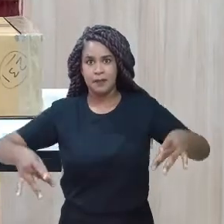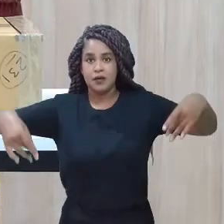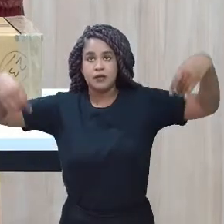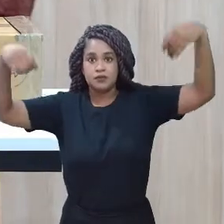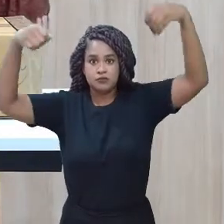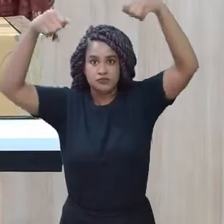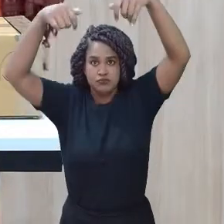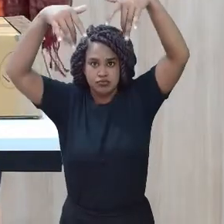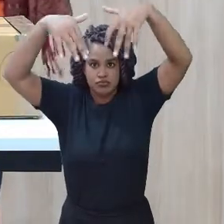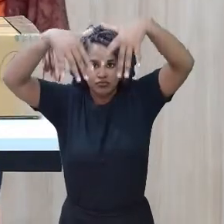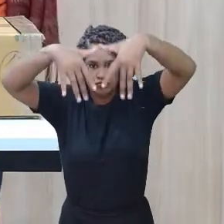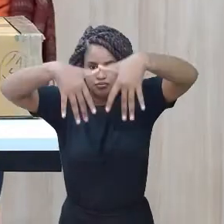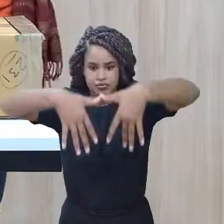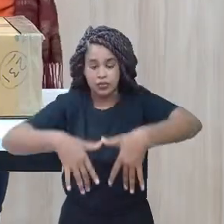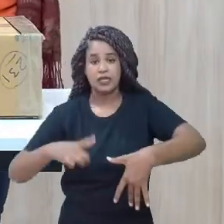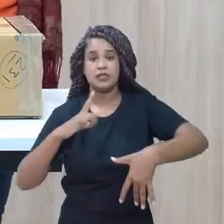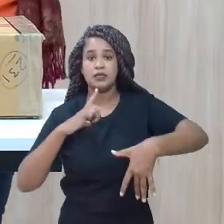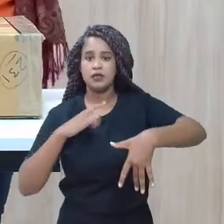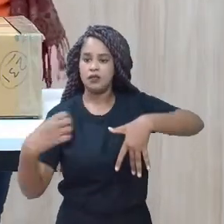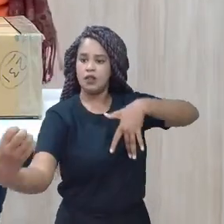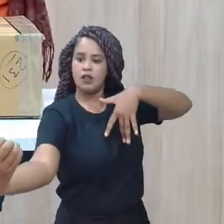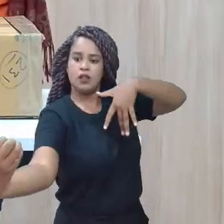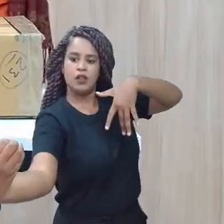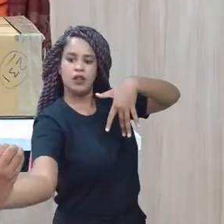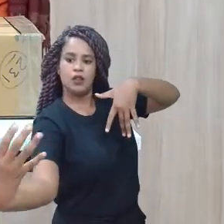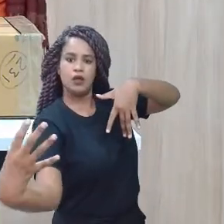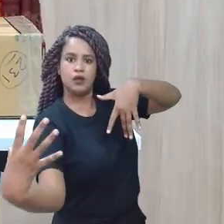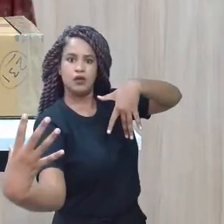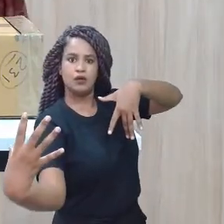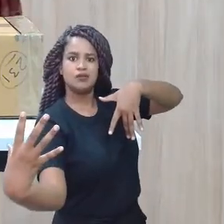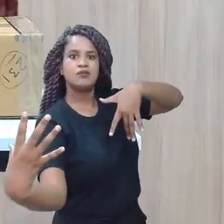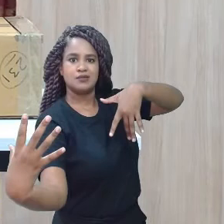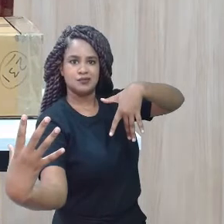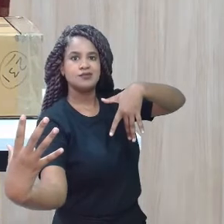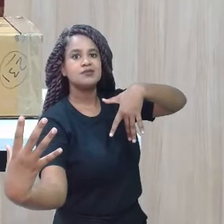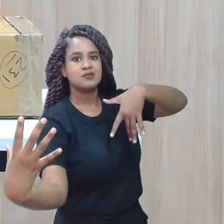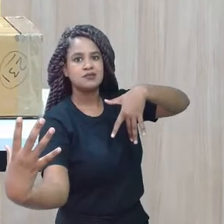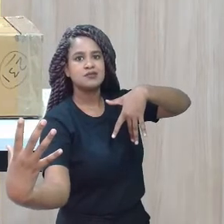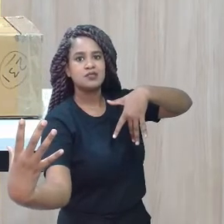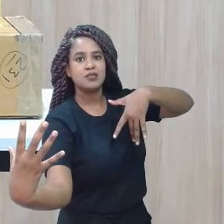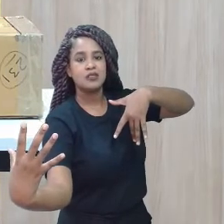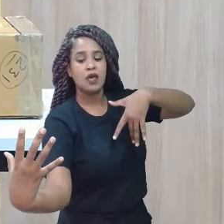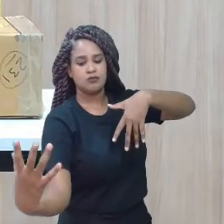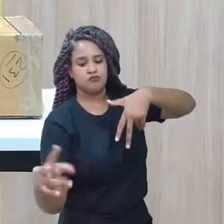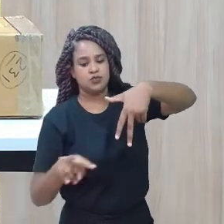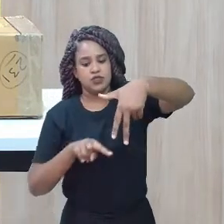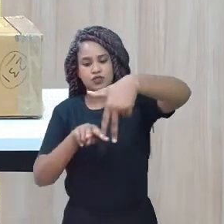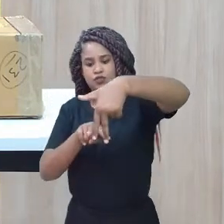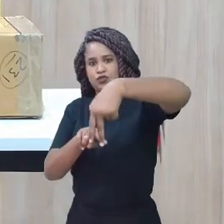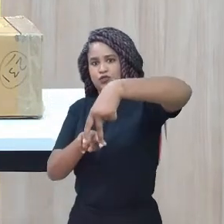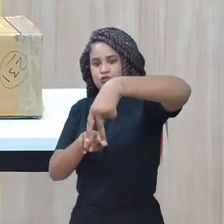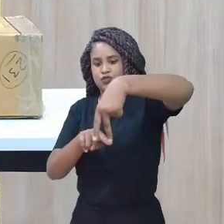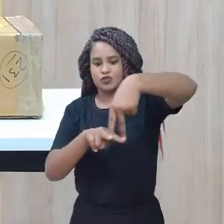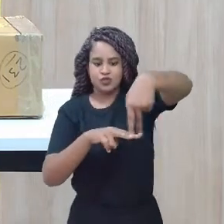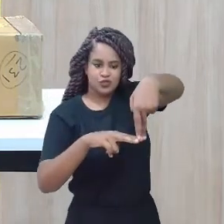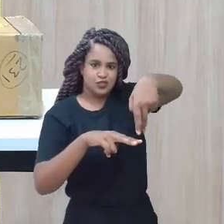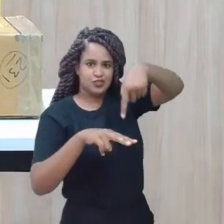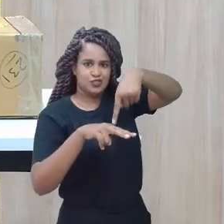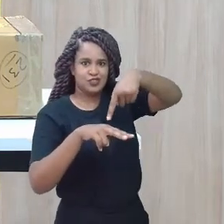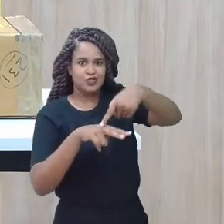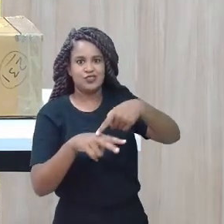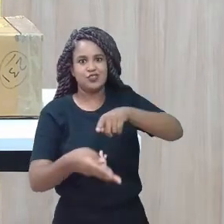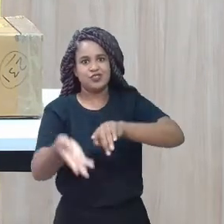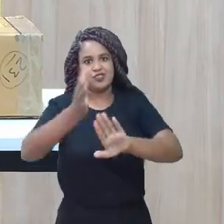não é? E tem a iluminação como o teatro de sombras do início com bonecos, tá